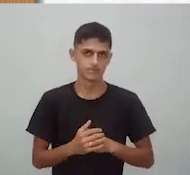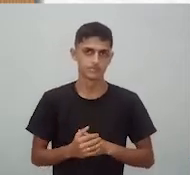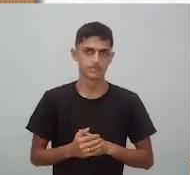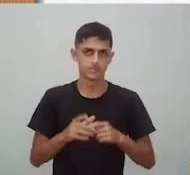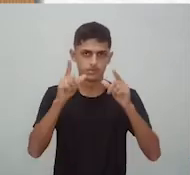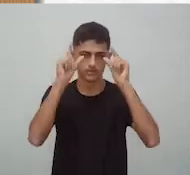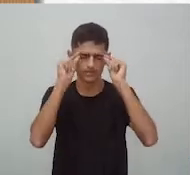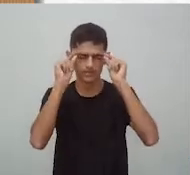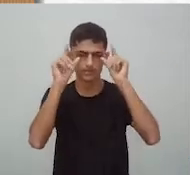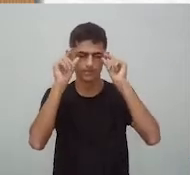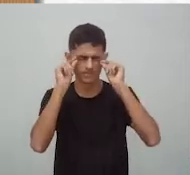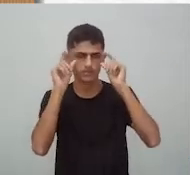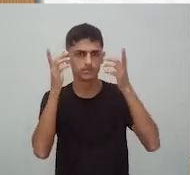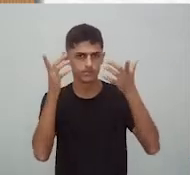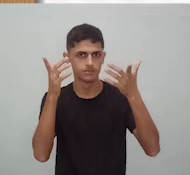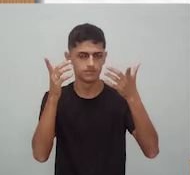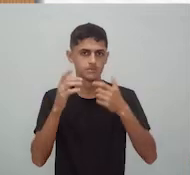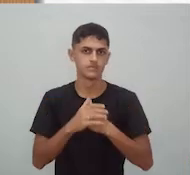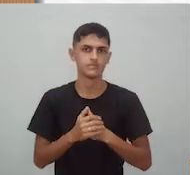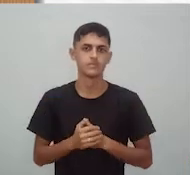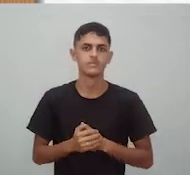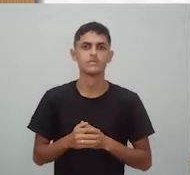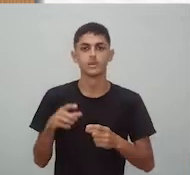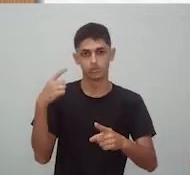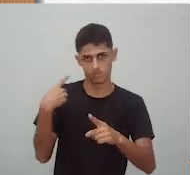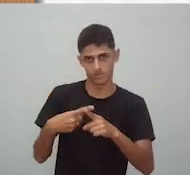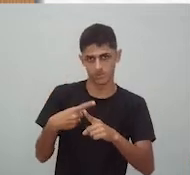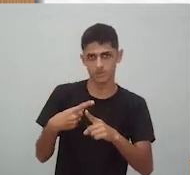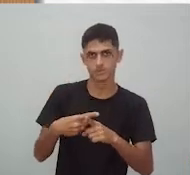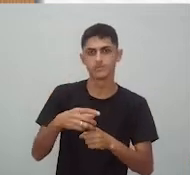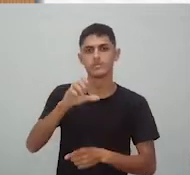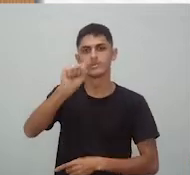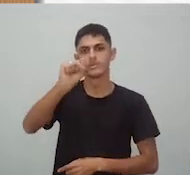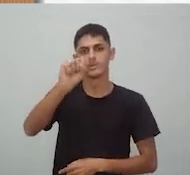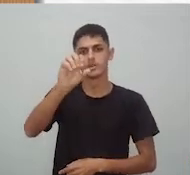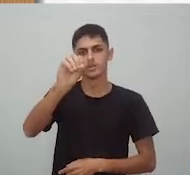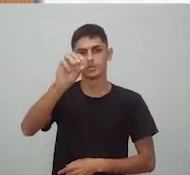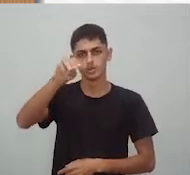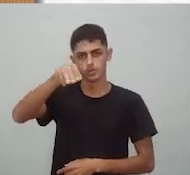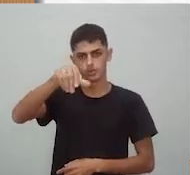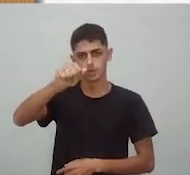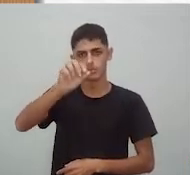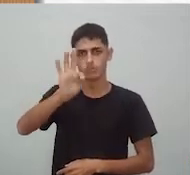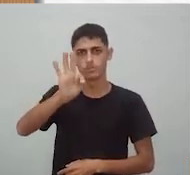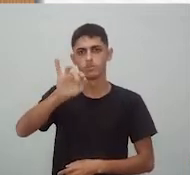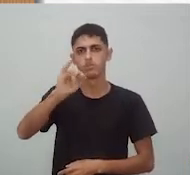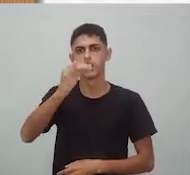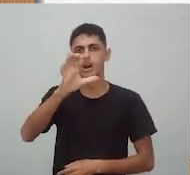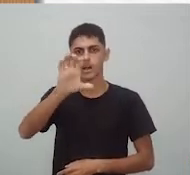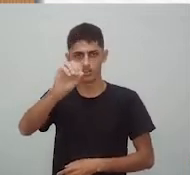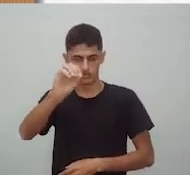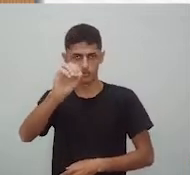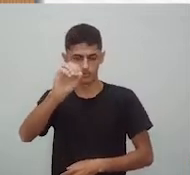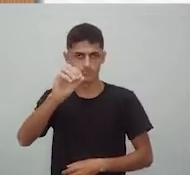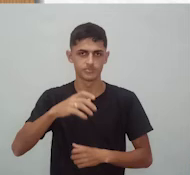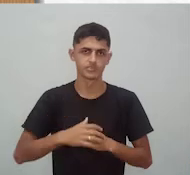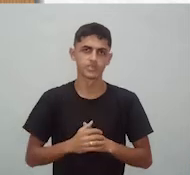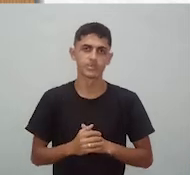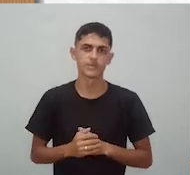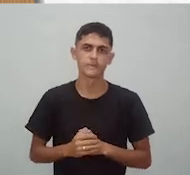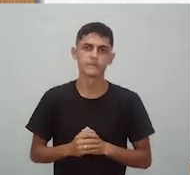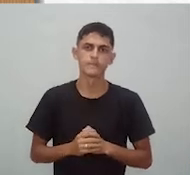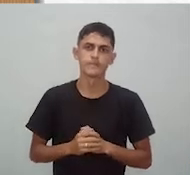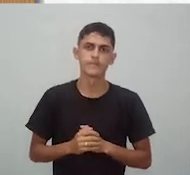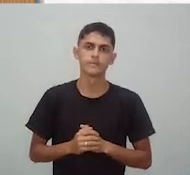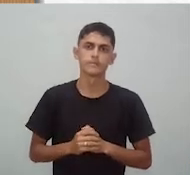fechar meus olhos, isso é graças ao nosso sistema nervoso periférico somático, que é o que a gente está realizando funções voluntárias. Voluntárias